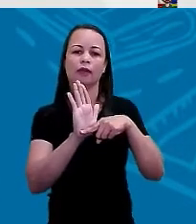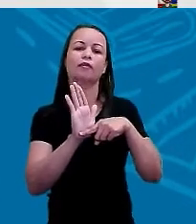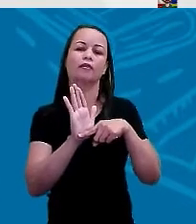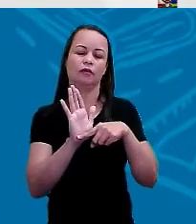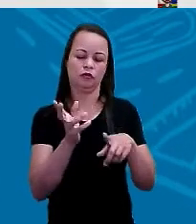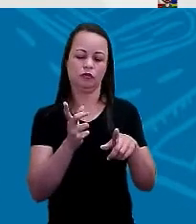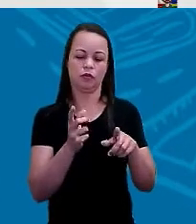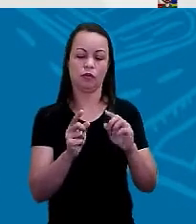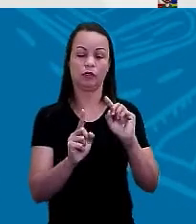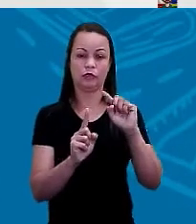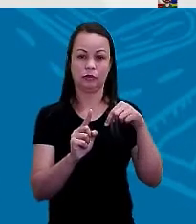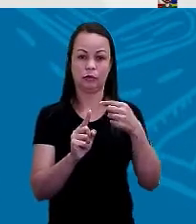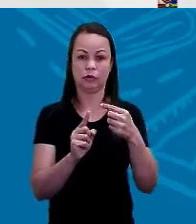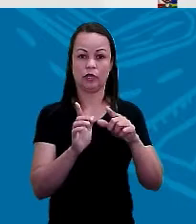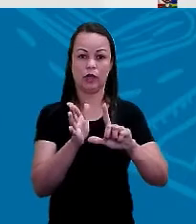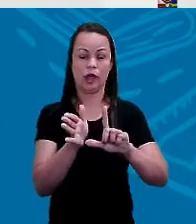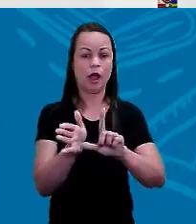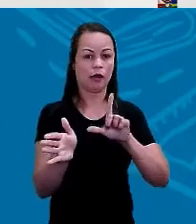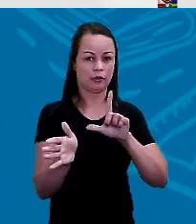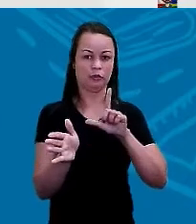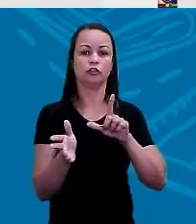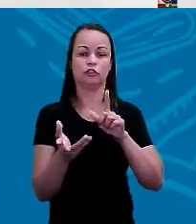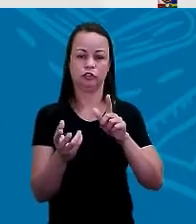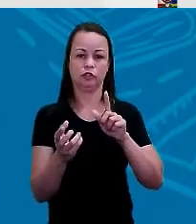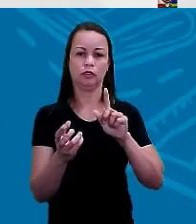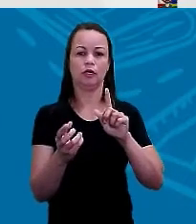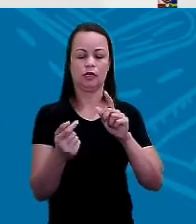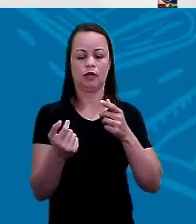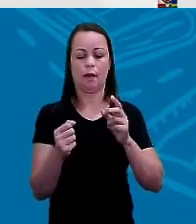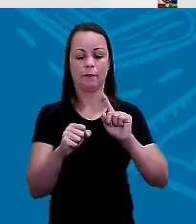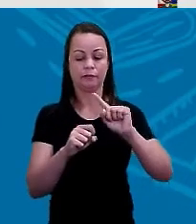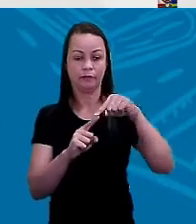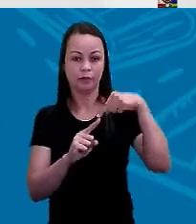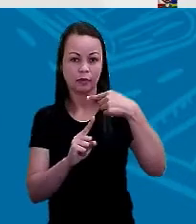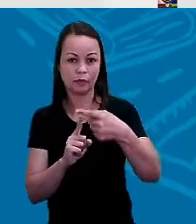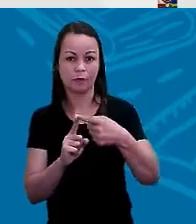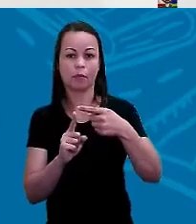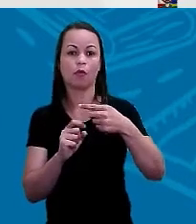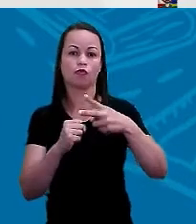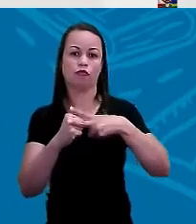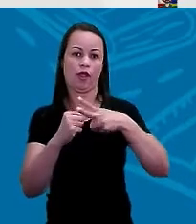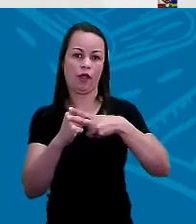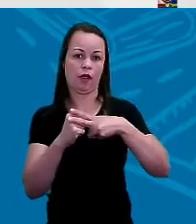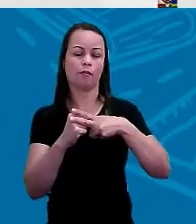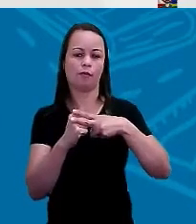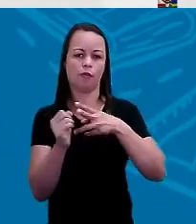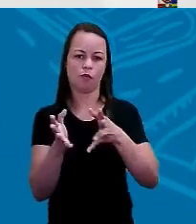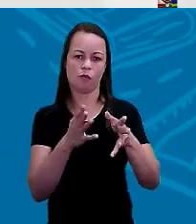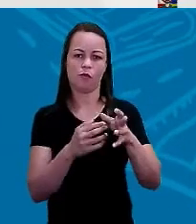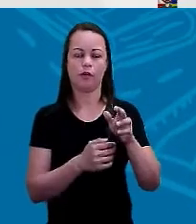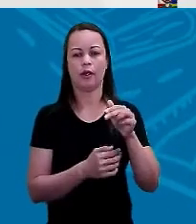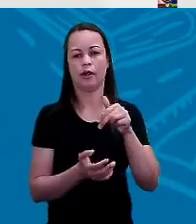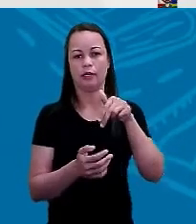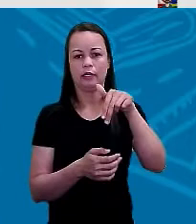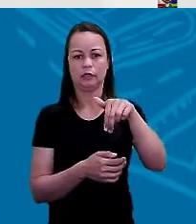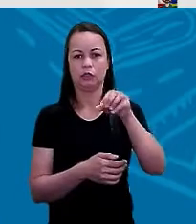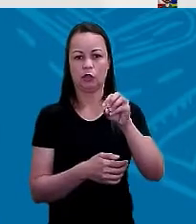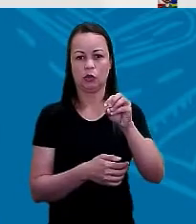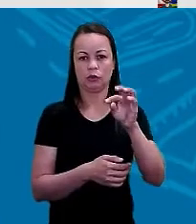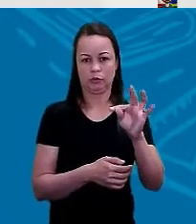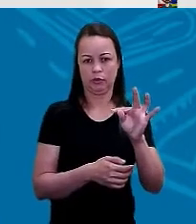não, mas depois do verbo, do was, eu tenho a palavra not. Cuidado, não é not, tá? Nem é